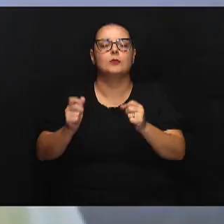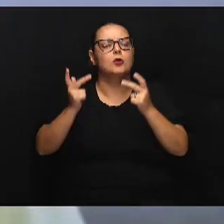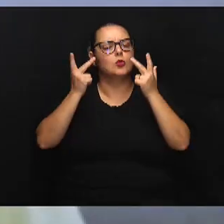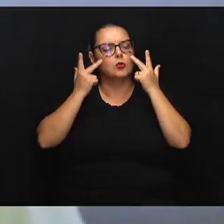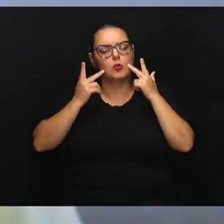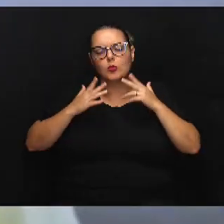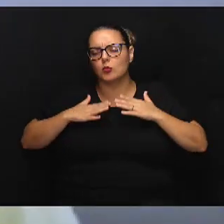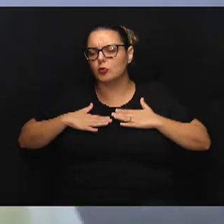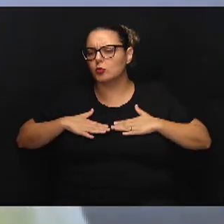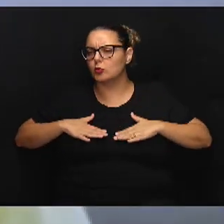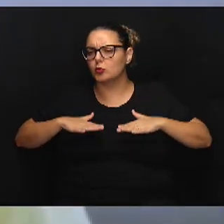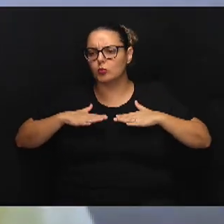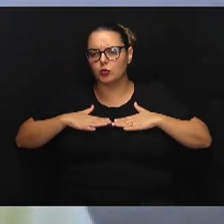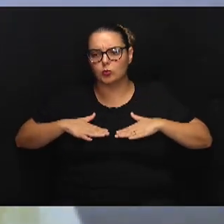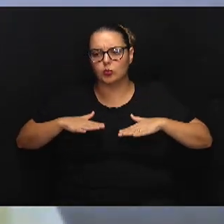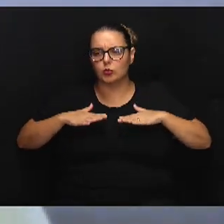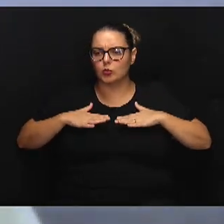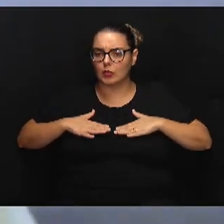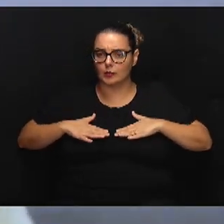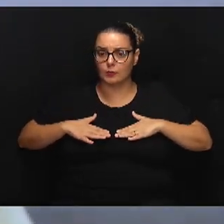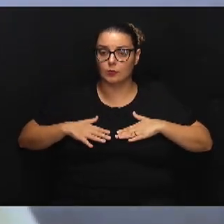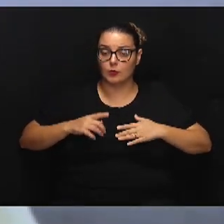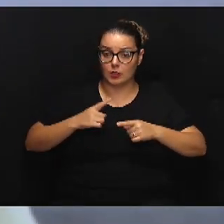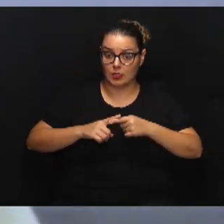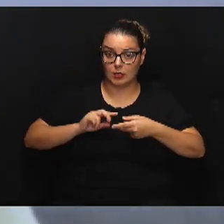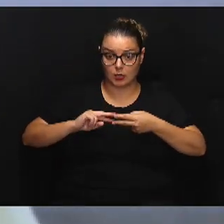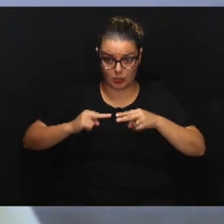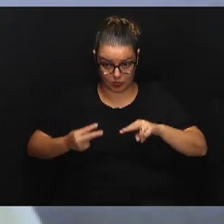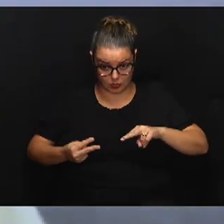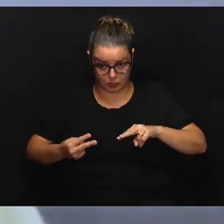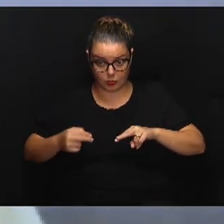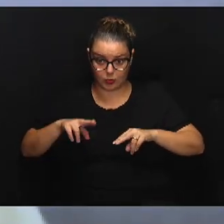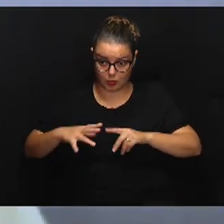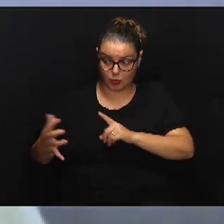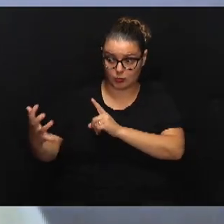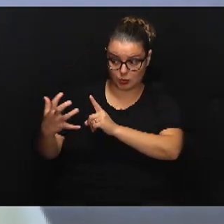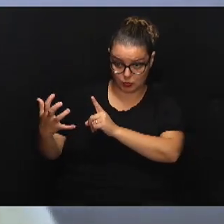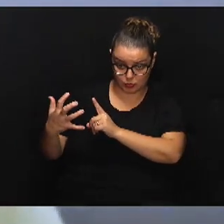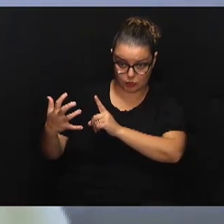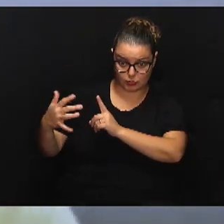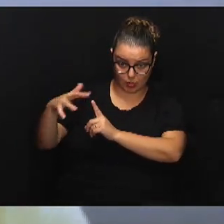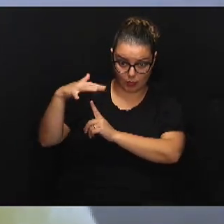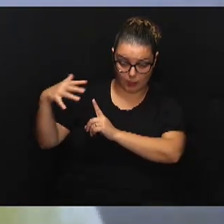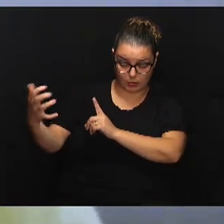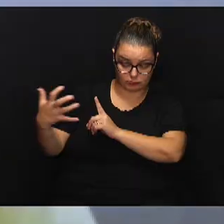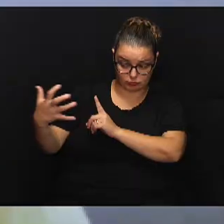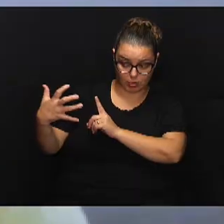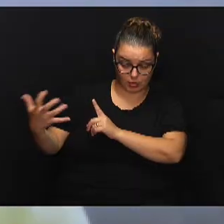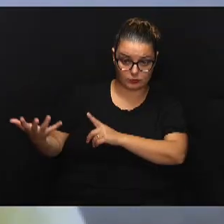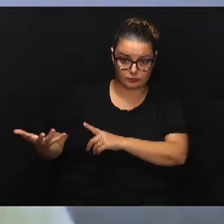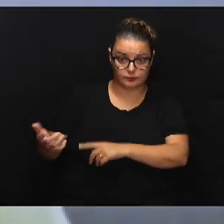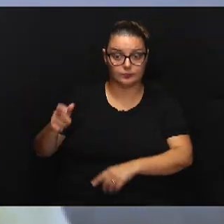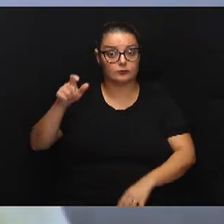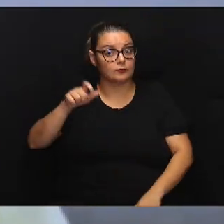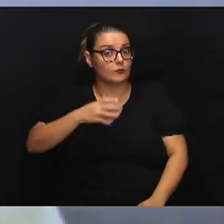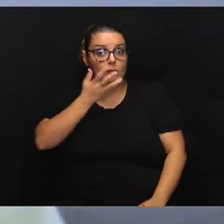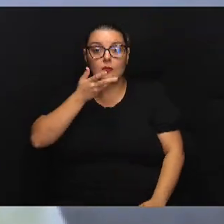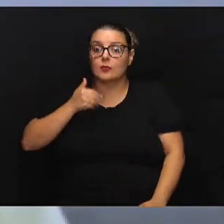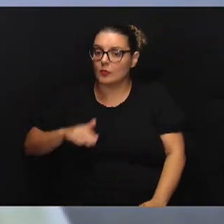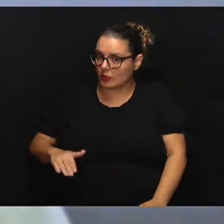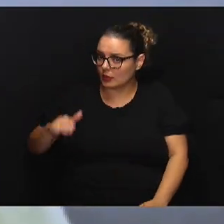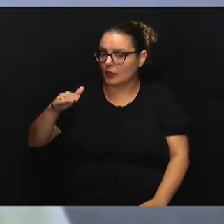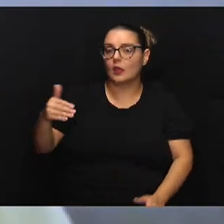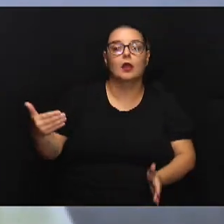tranquila, porque sendo genética, ou seja, ambiental, esta pessoa, desde criança até na